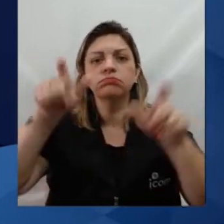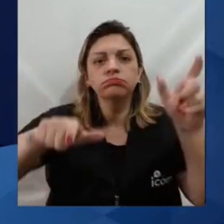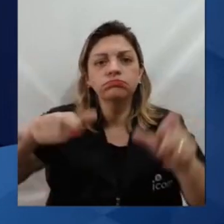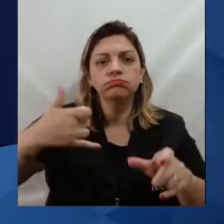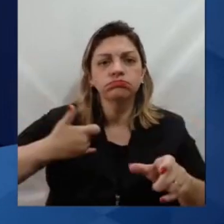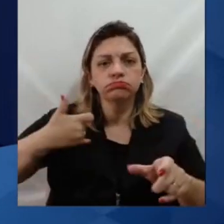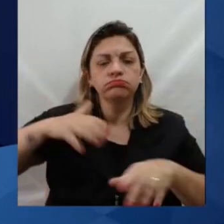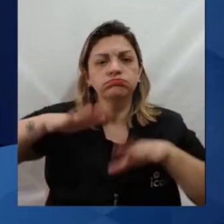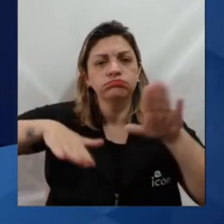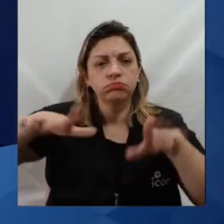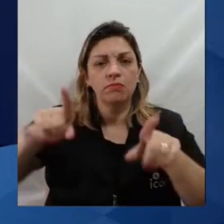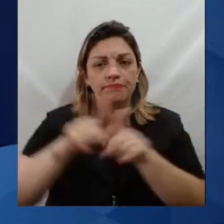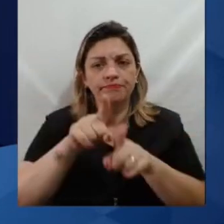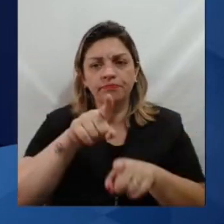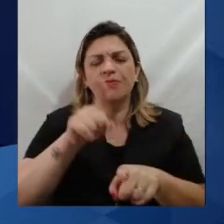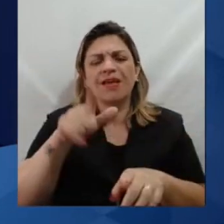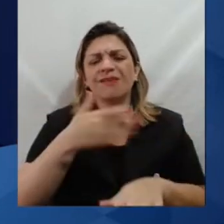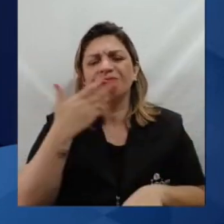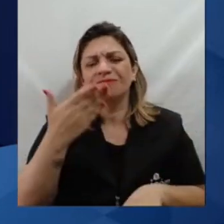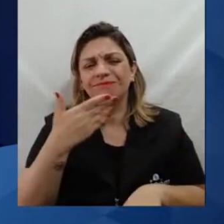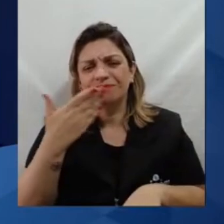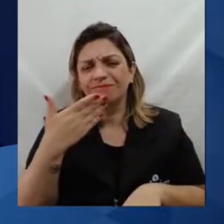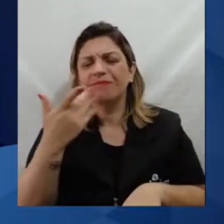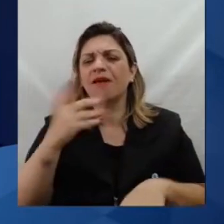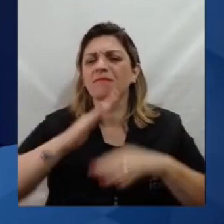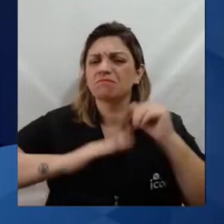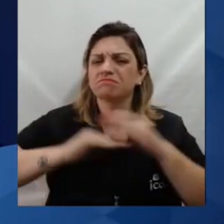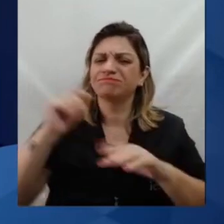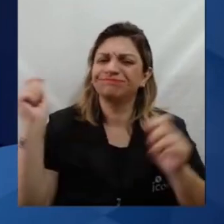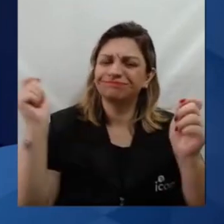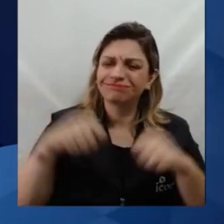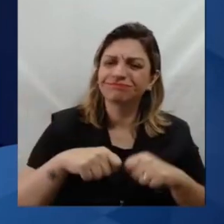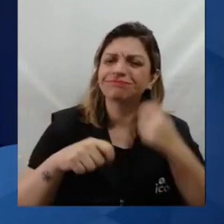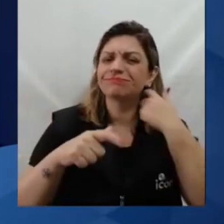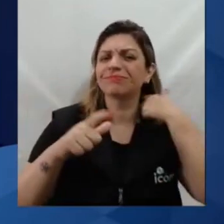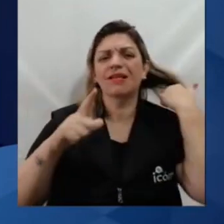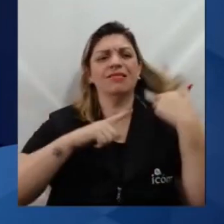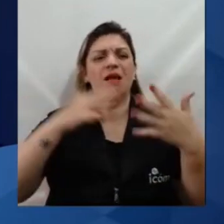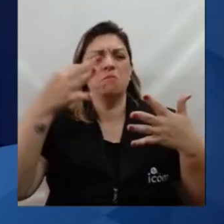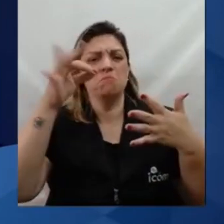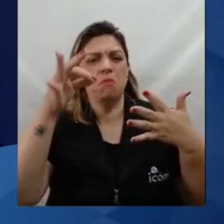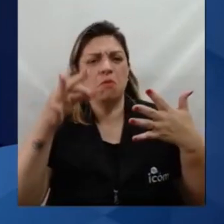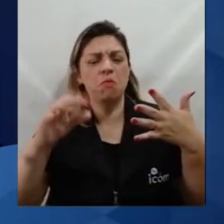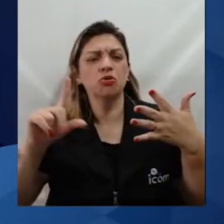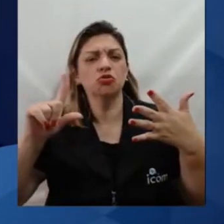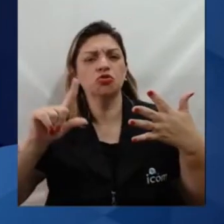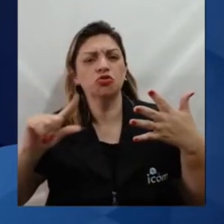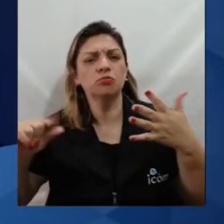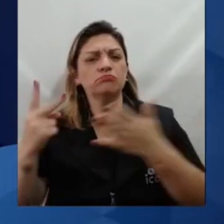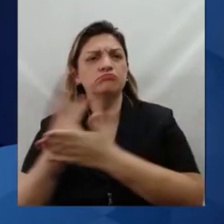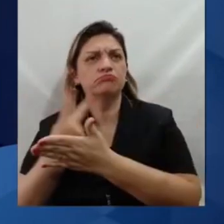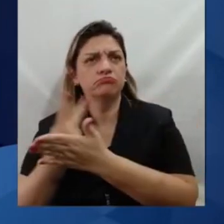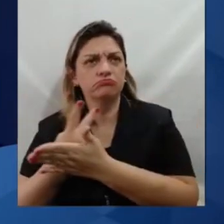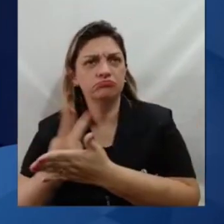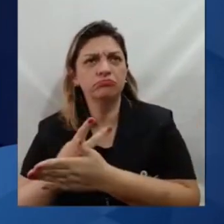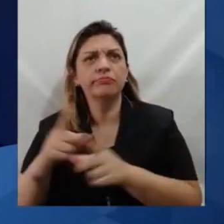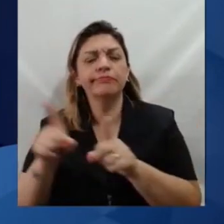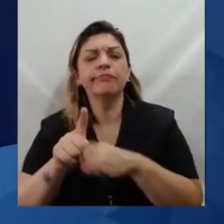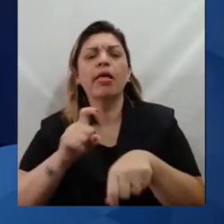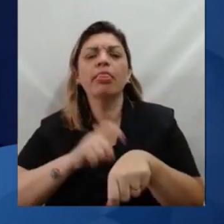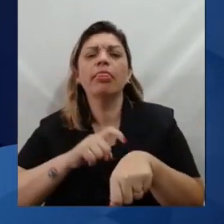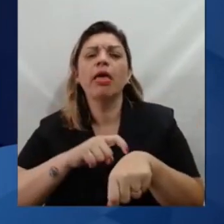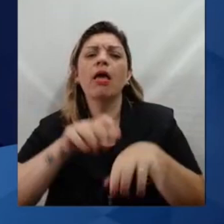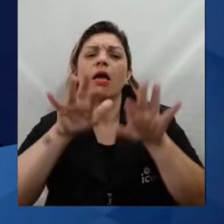Ele é prático, ele tem um número reduzido de itens que vão diminuindo os seus erros, o seu tempo de preenchimento, ele é de